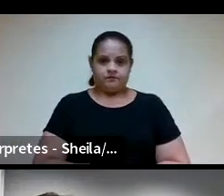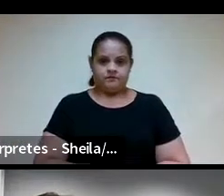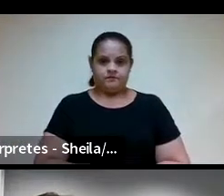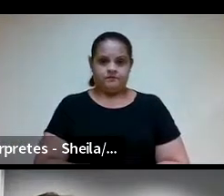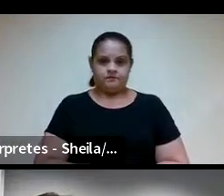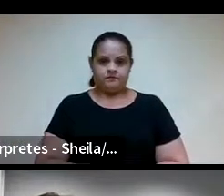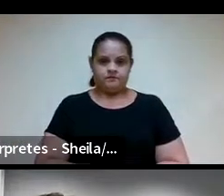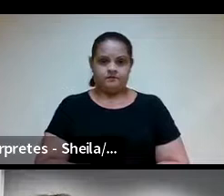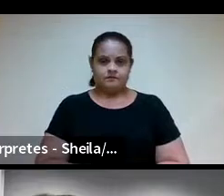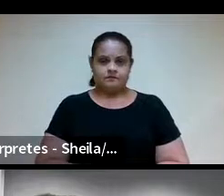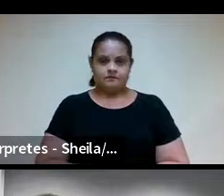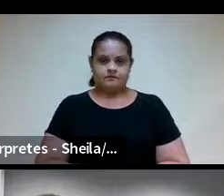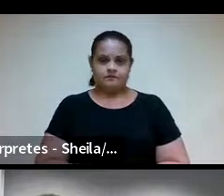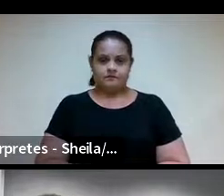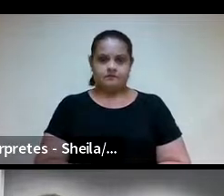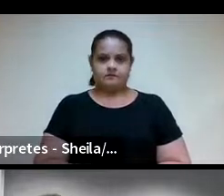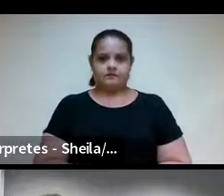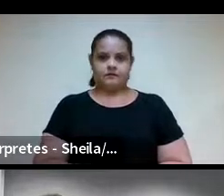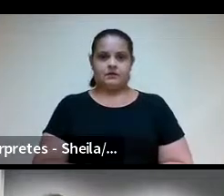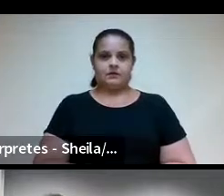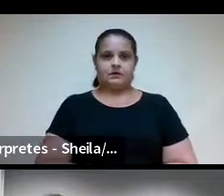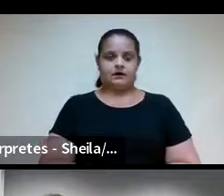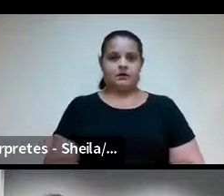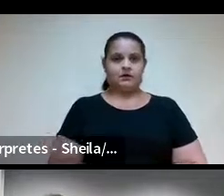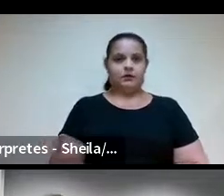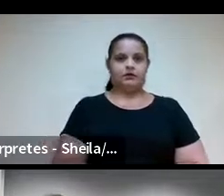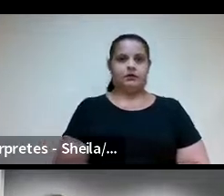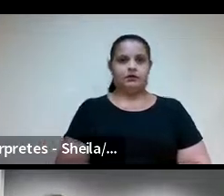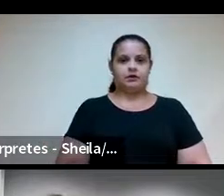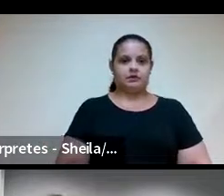Foi num blog, doutor Desmarra Cláudio.